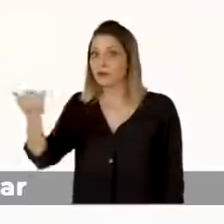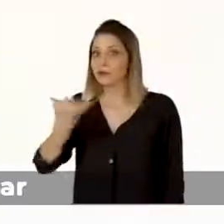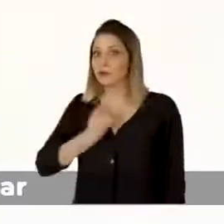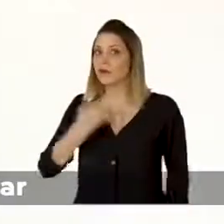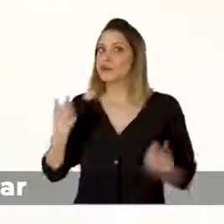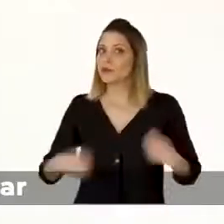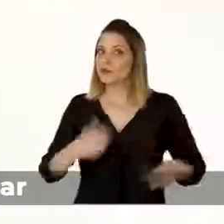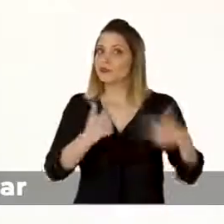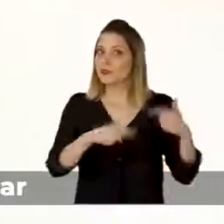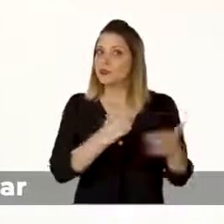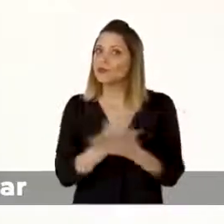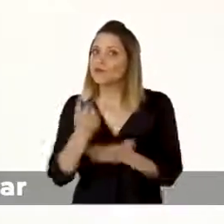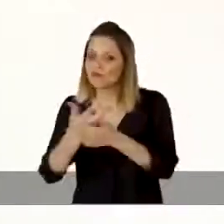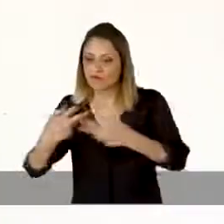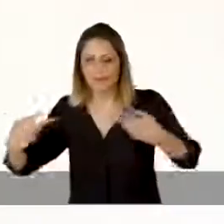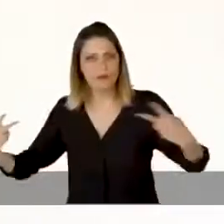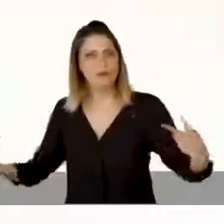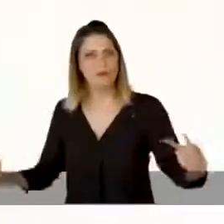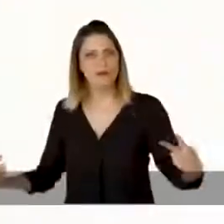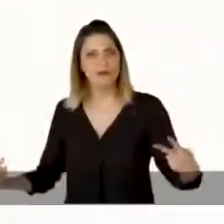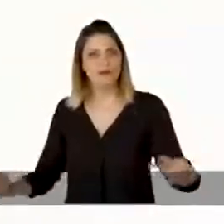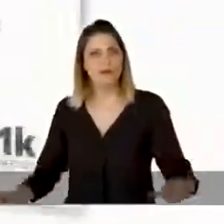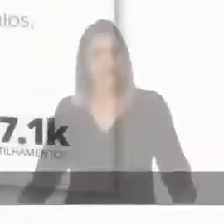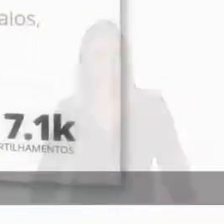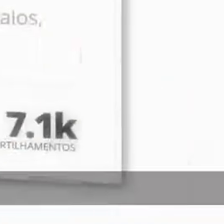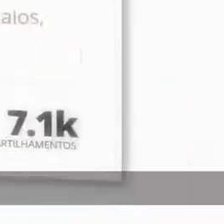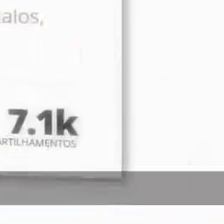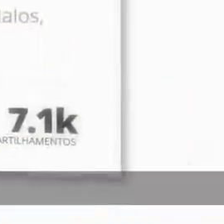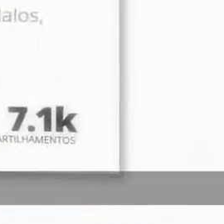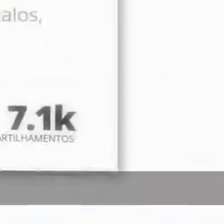A minha mãe me disse que é preciso trabalhar para ter as coisas.